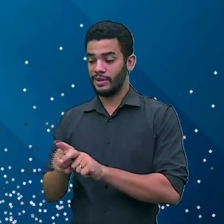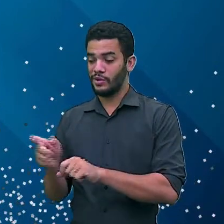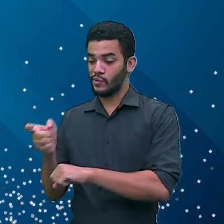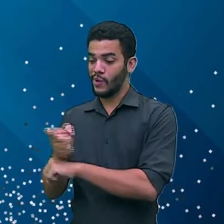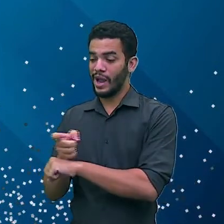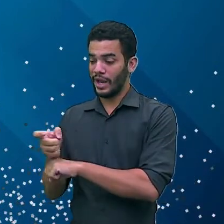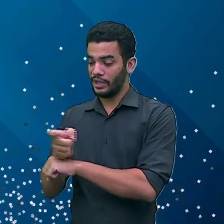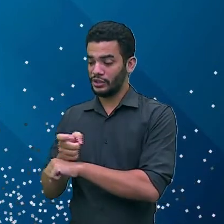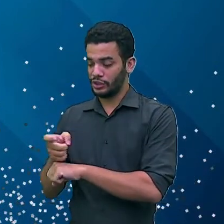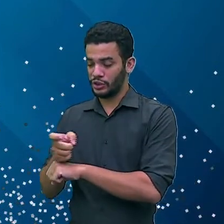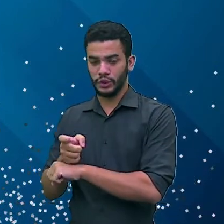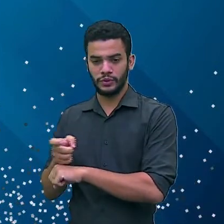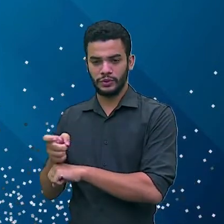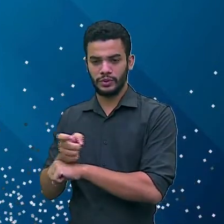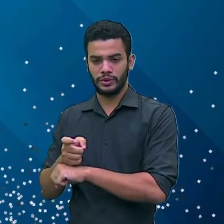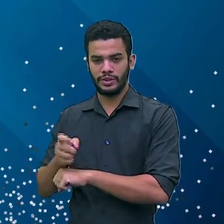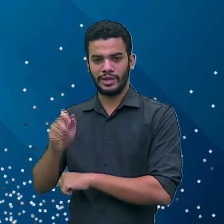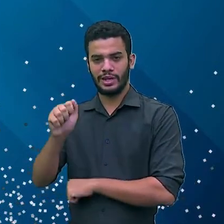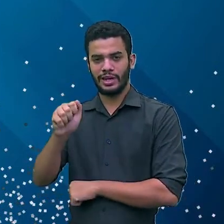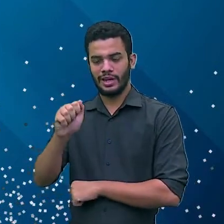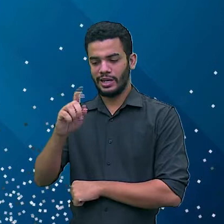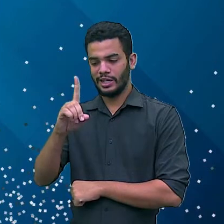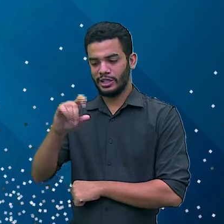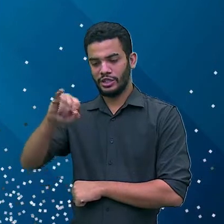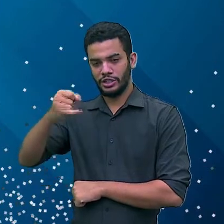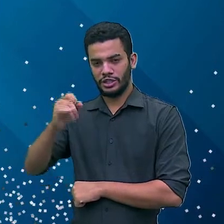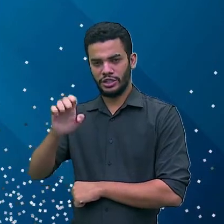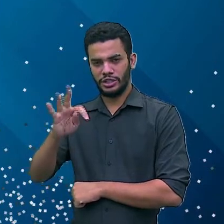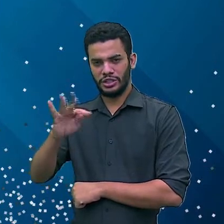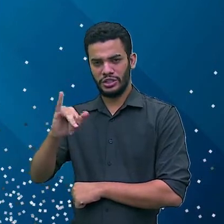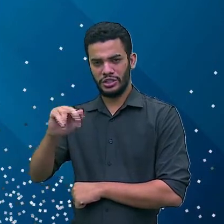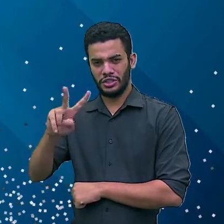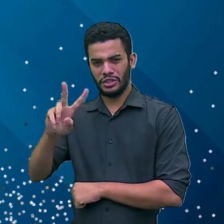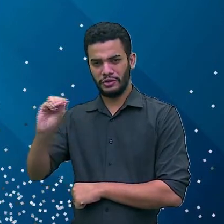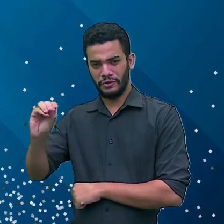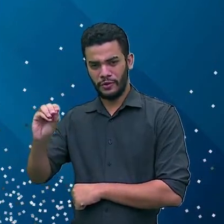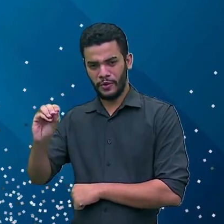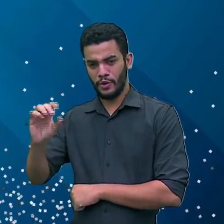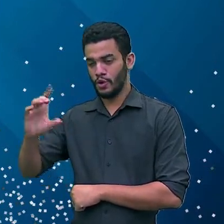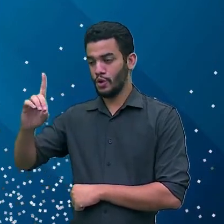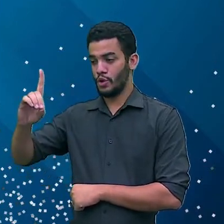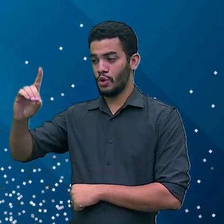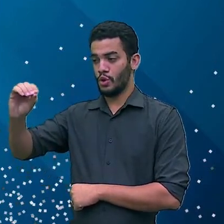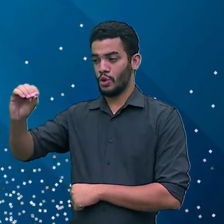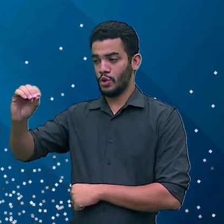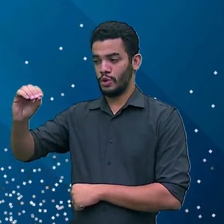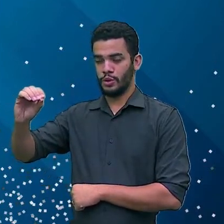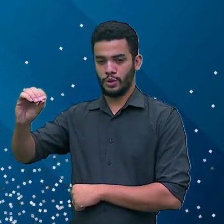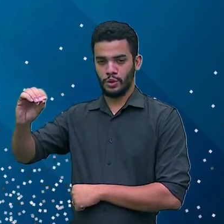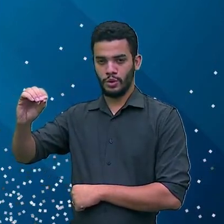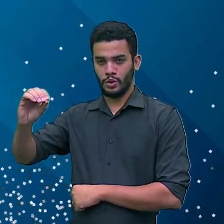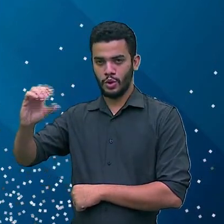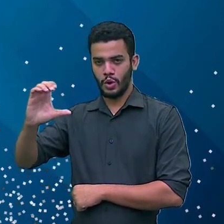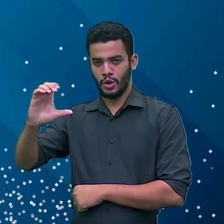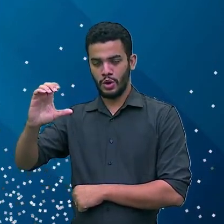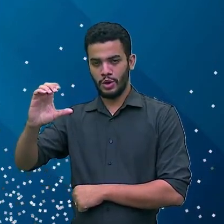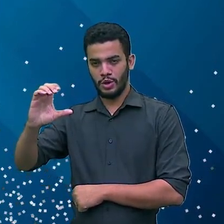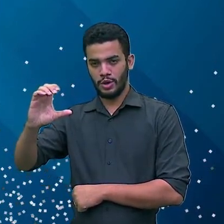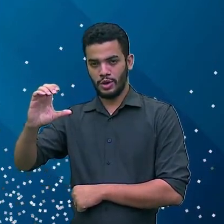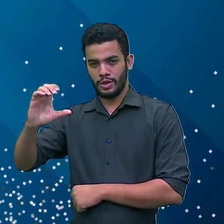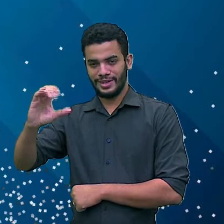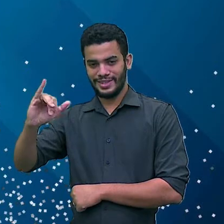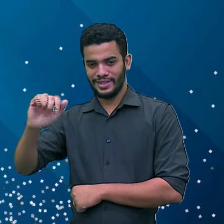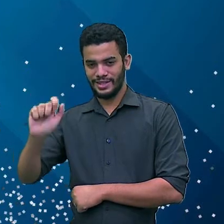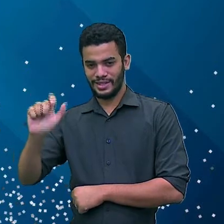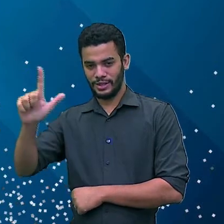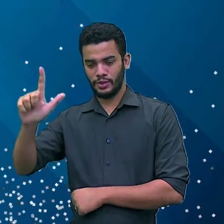olha só, observem, estudante, dócil tem uma relação com quem? Com Maria, que é o sujeito. Portanto, o